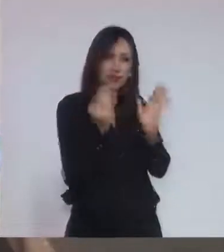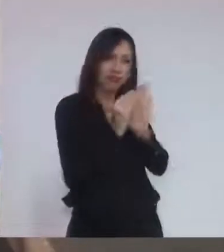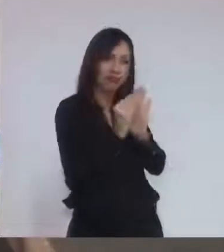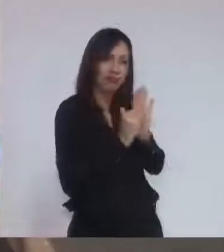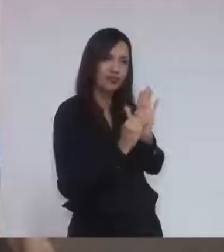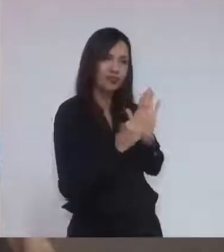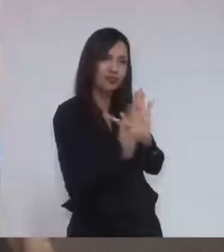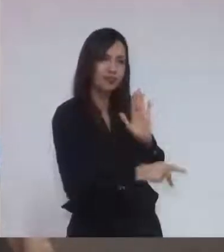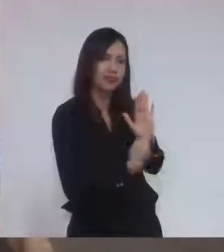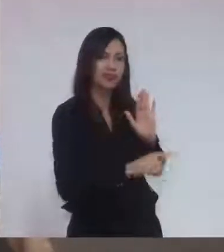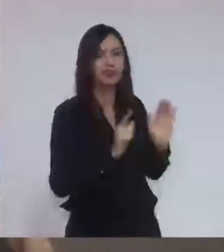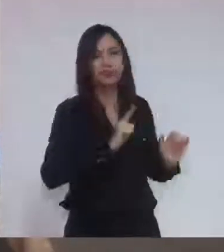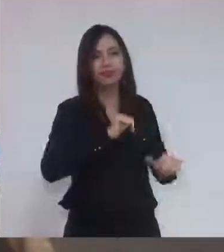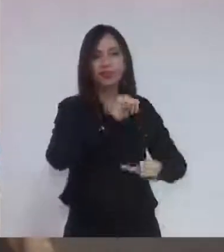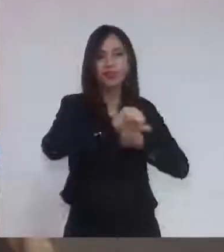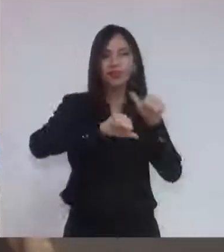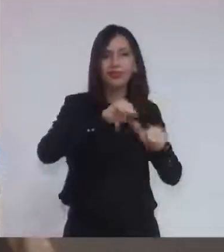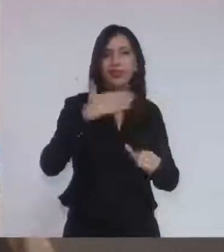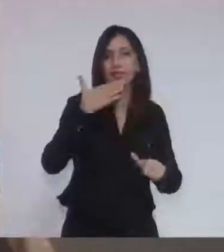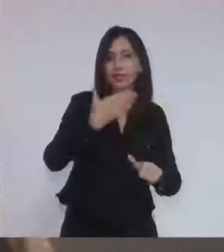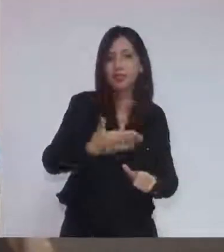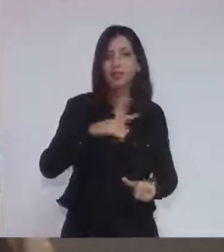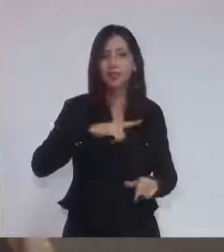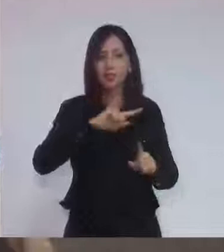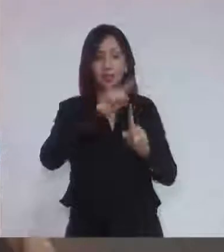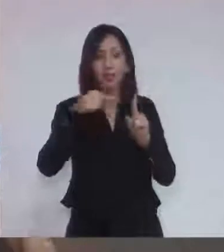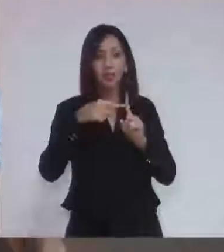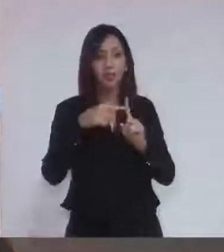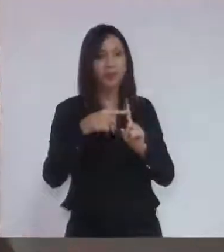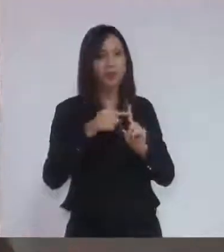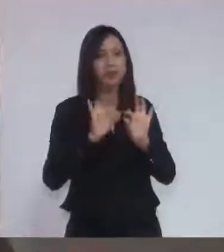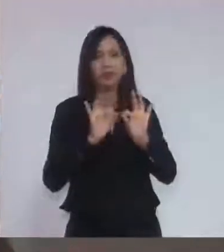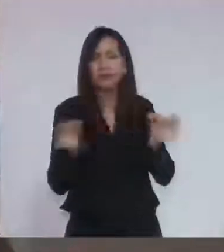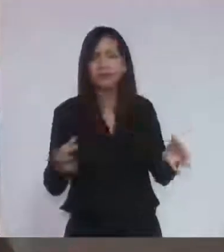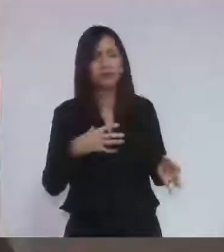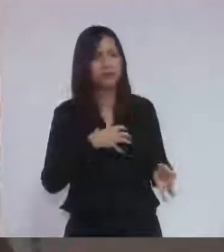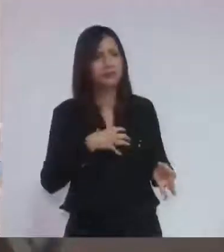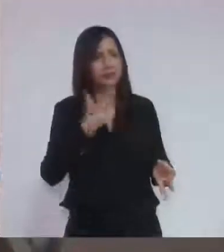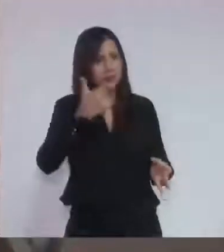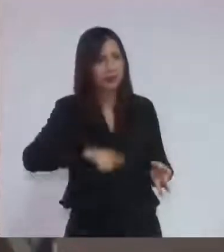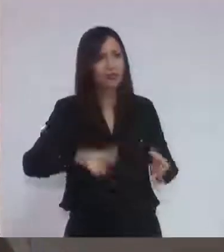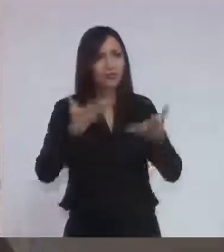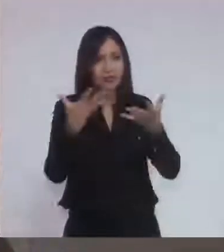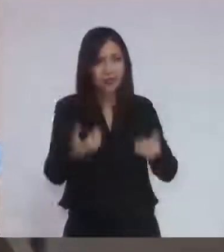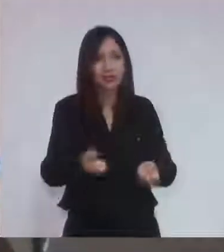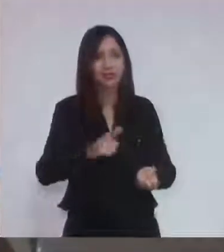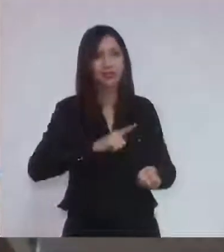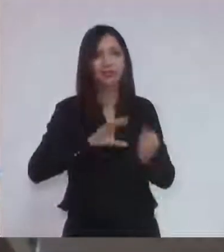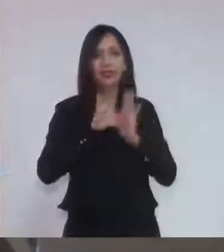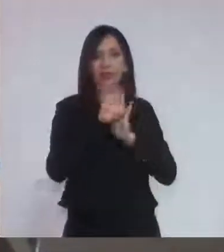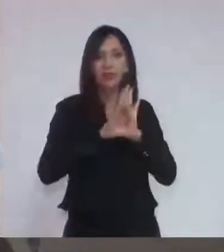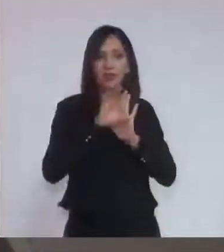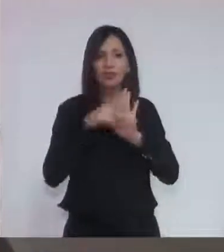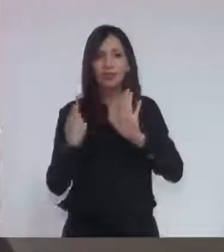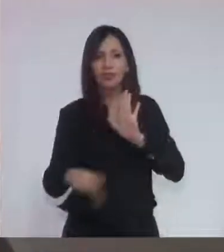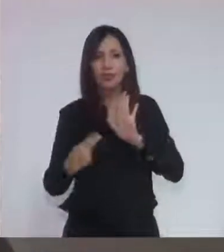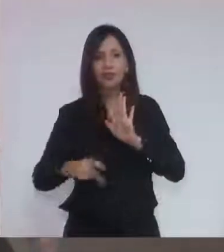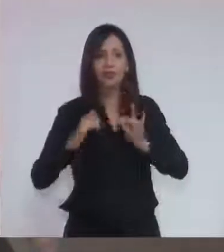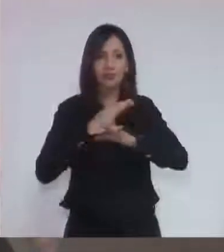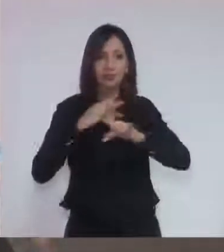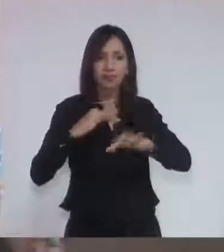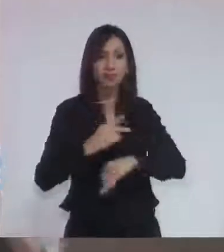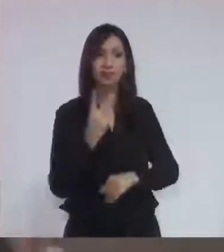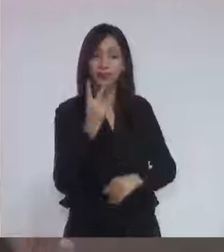aqui de alterações, eu vou ser bem objetivo, mas basicamente é retomar o conceito da nossa cidade. Eles deram